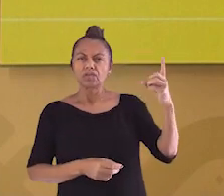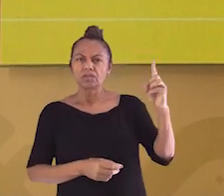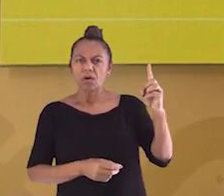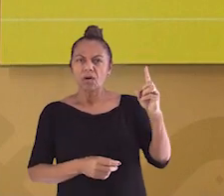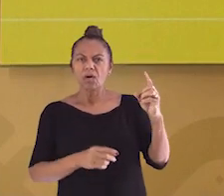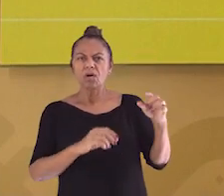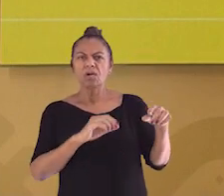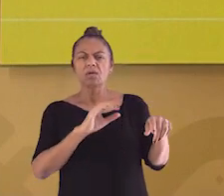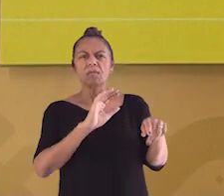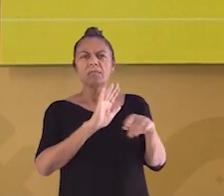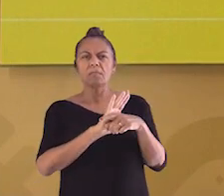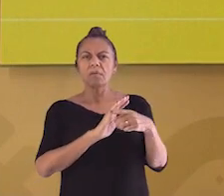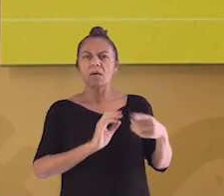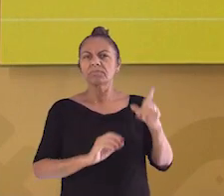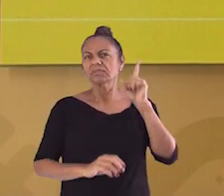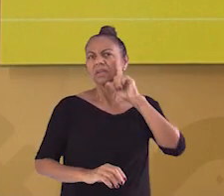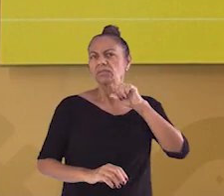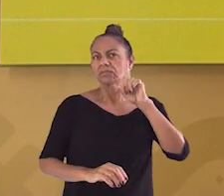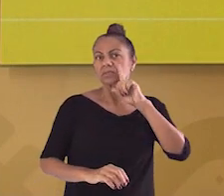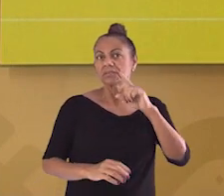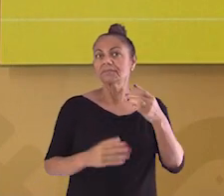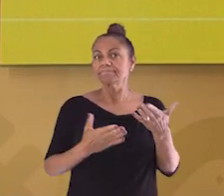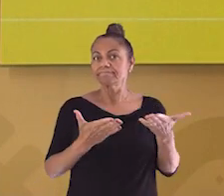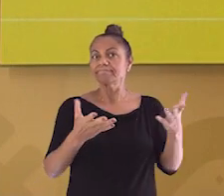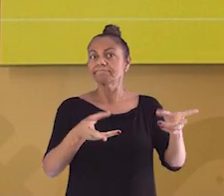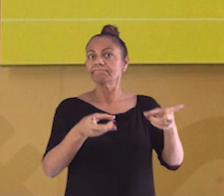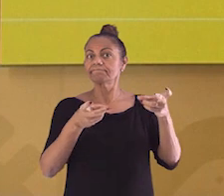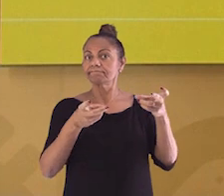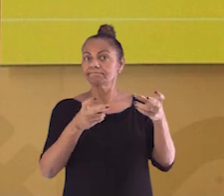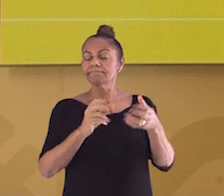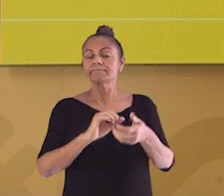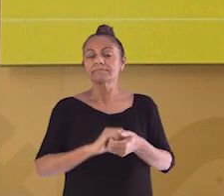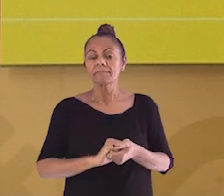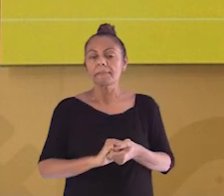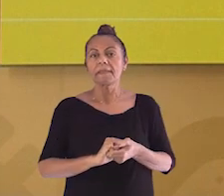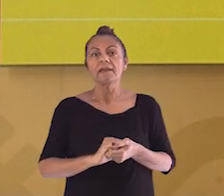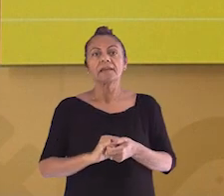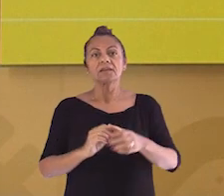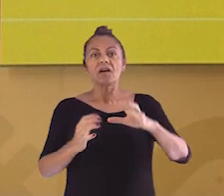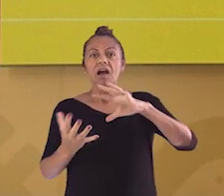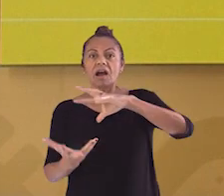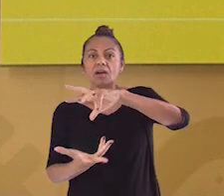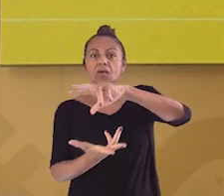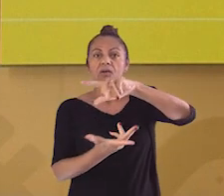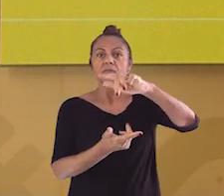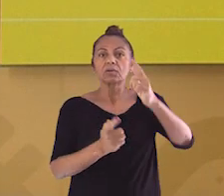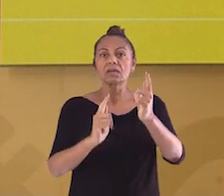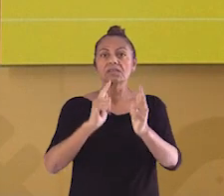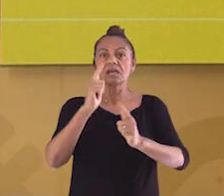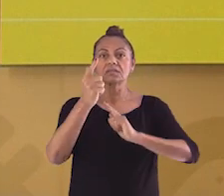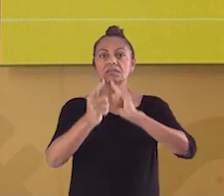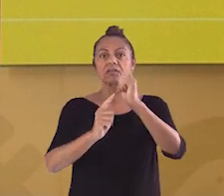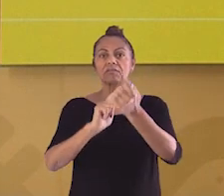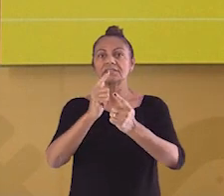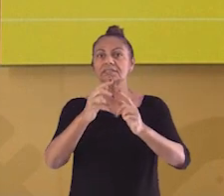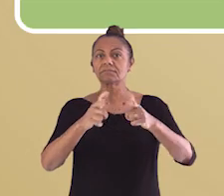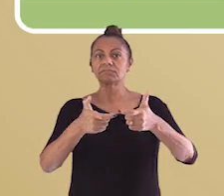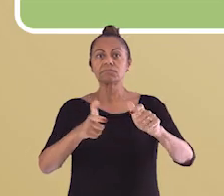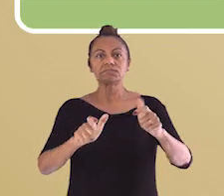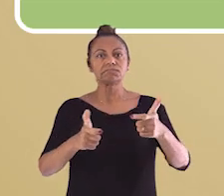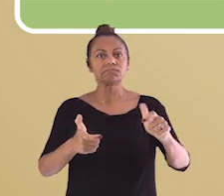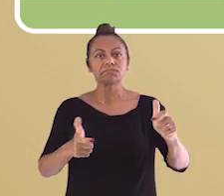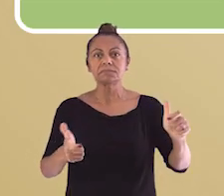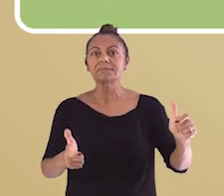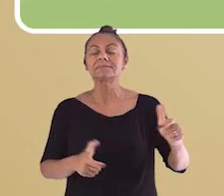Esse impacto é muito percebido. A globalização vai ser ampliada com a quarta revolução industrial.